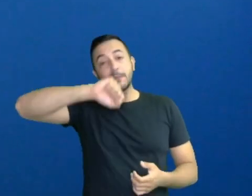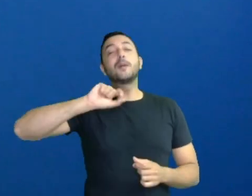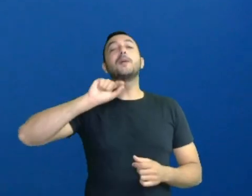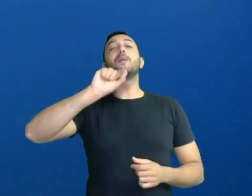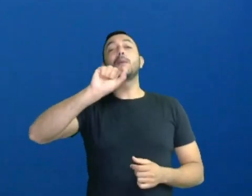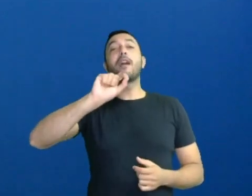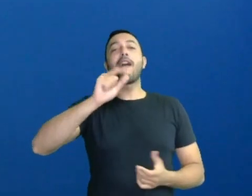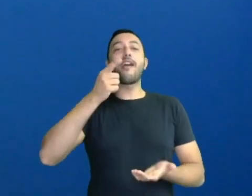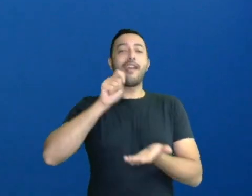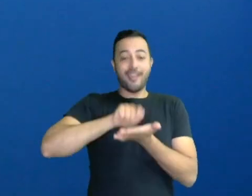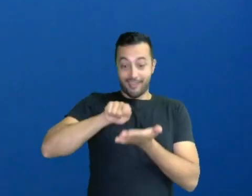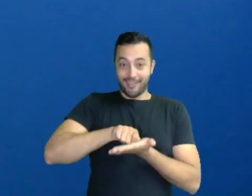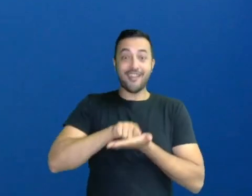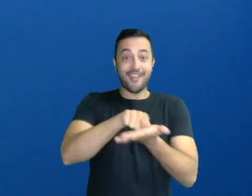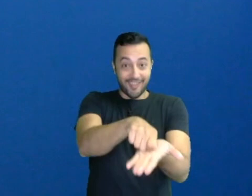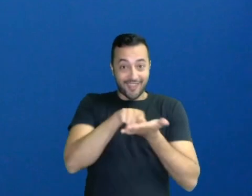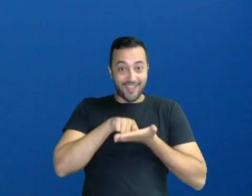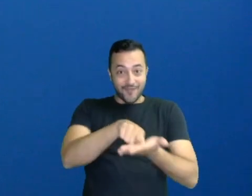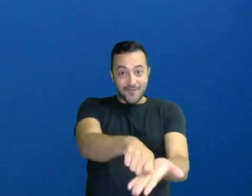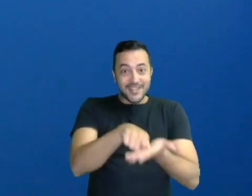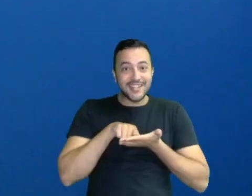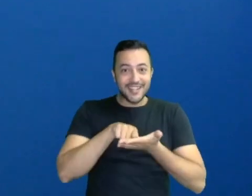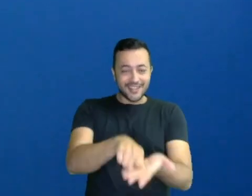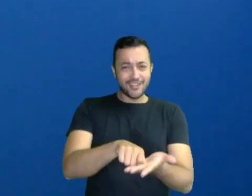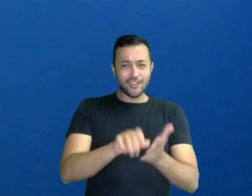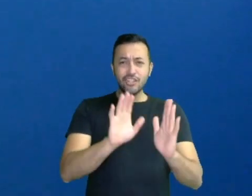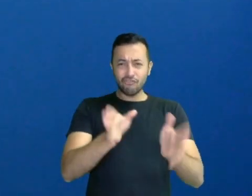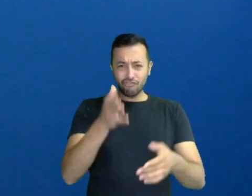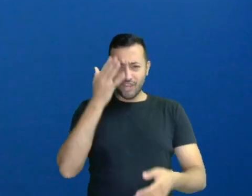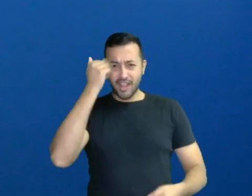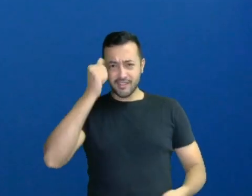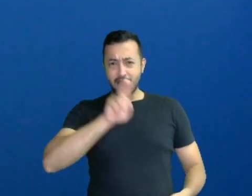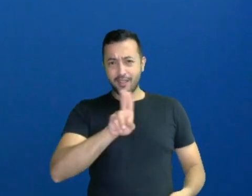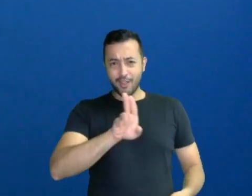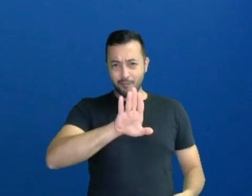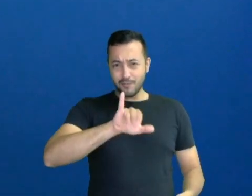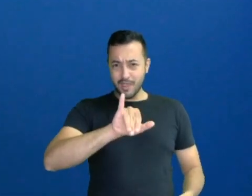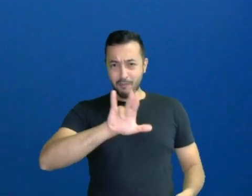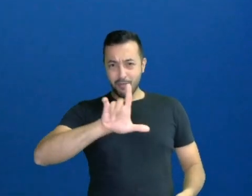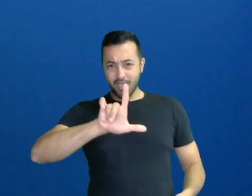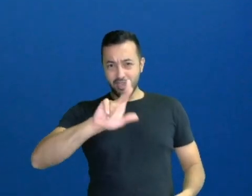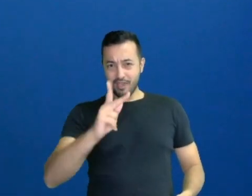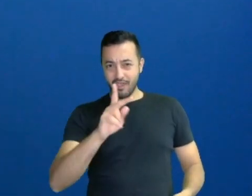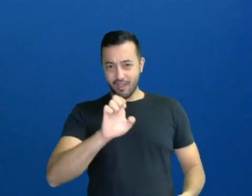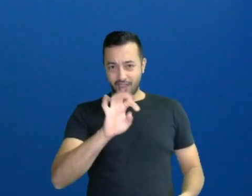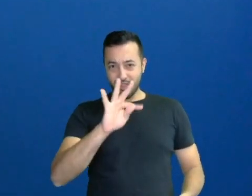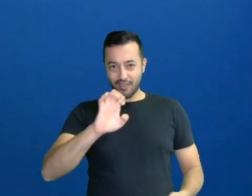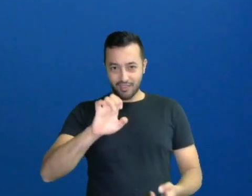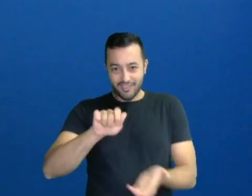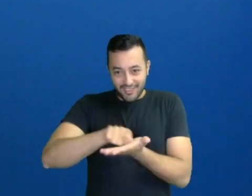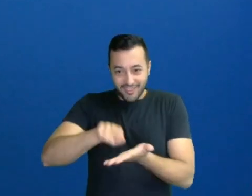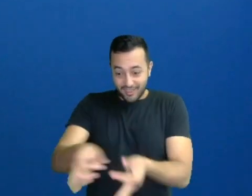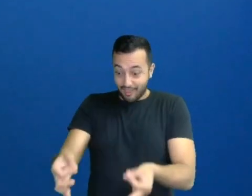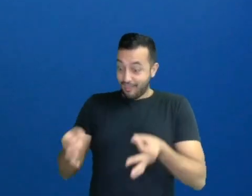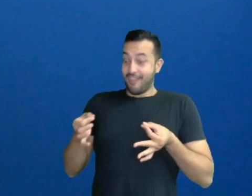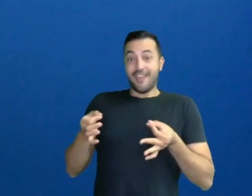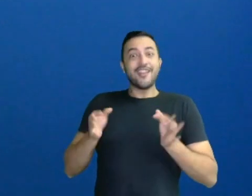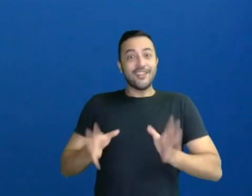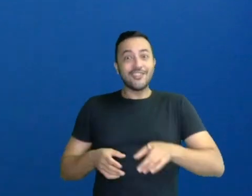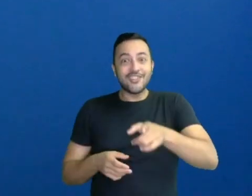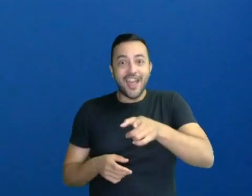sobre o gênero bilhete vocês não ouviram falar com já receberão um bilhete